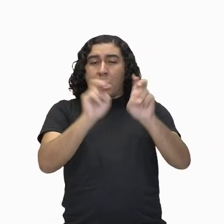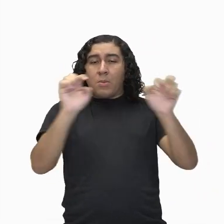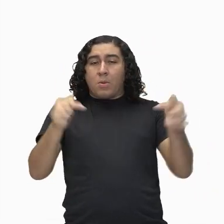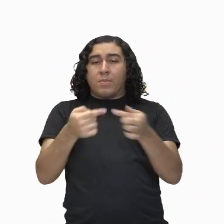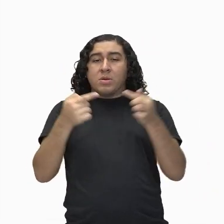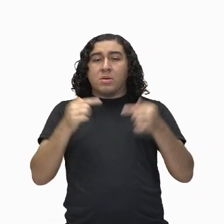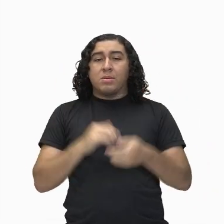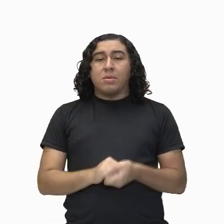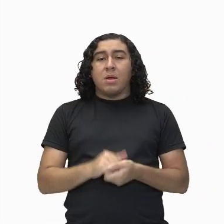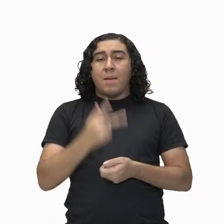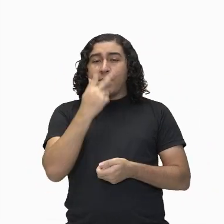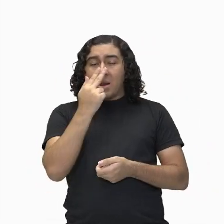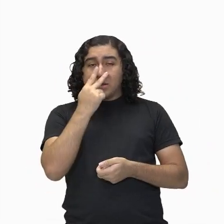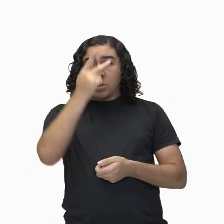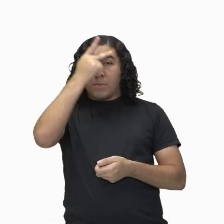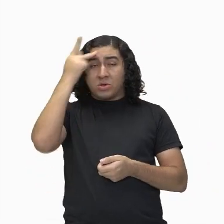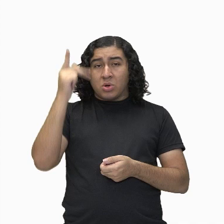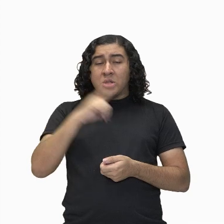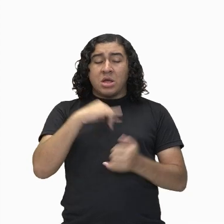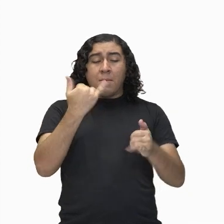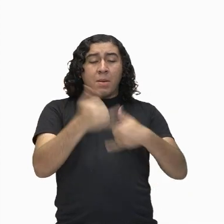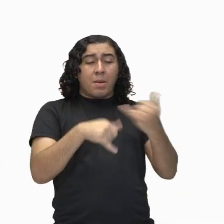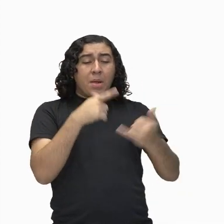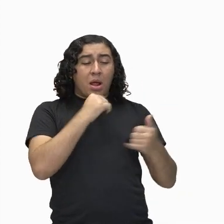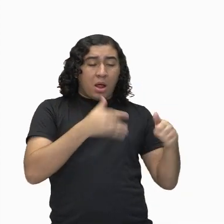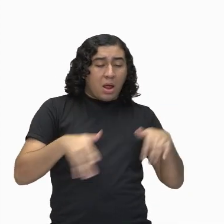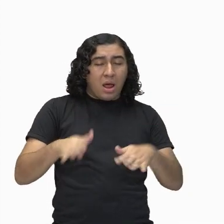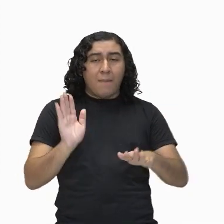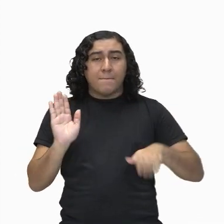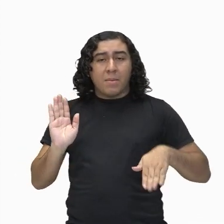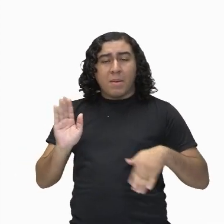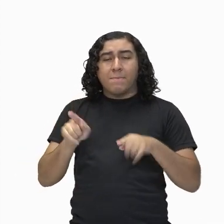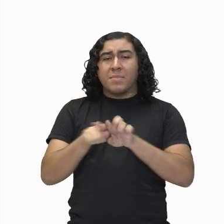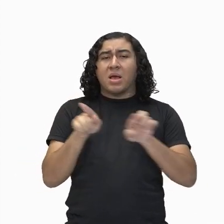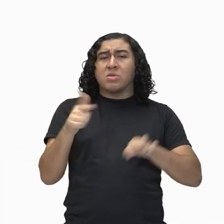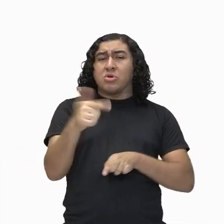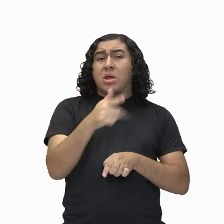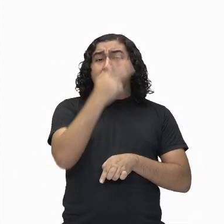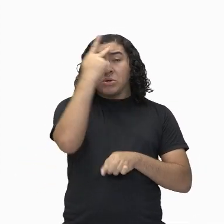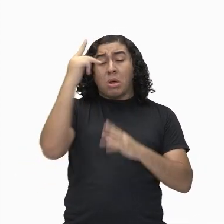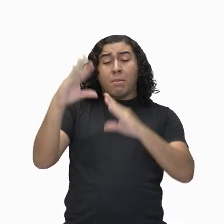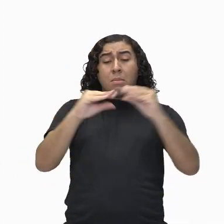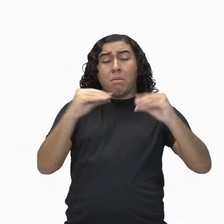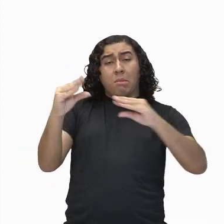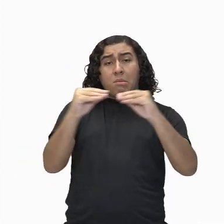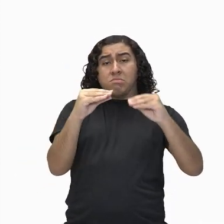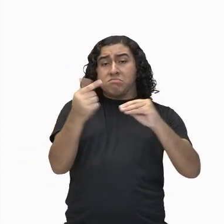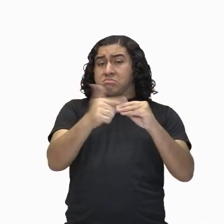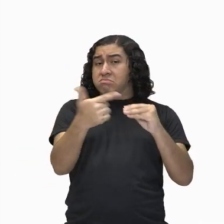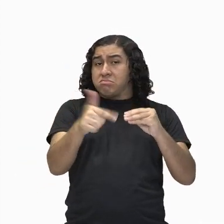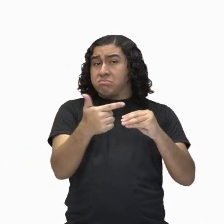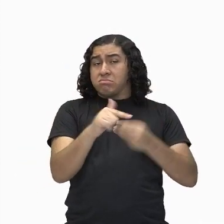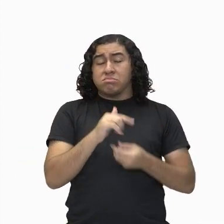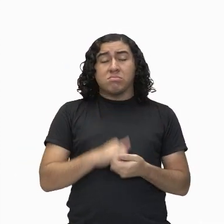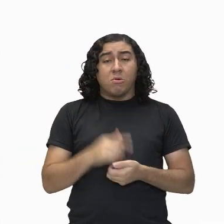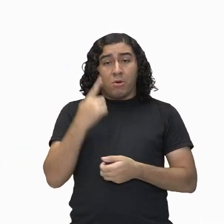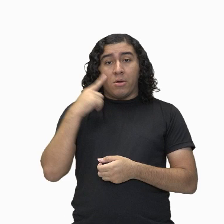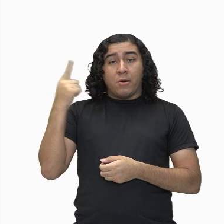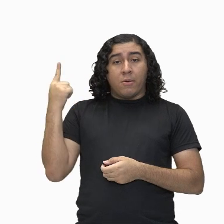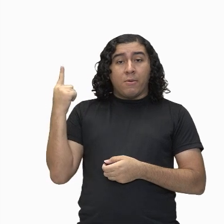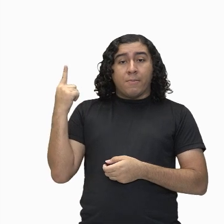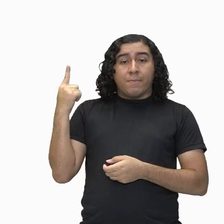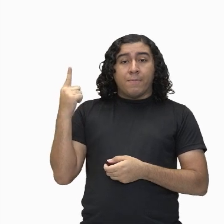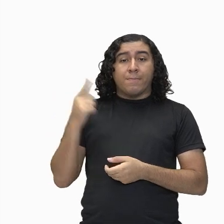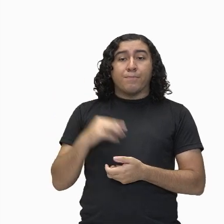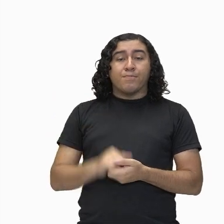ali brincando, tomando banho, mas está todo mundo o quê? Ninguém conversa com ninguém, não é verdade? Ninguém conversa com